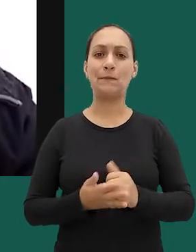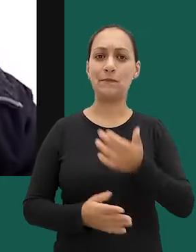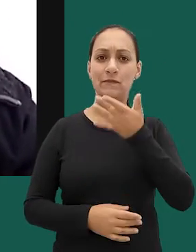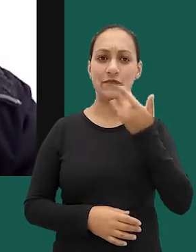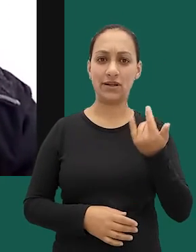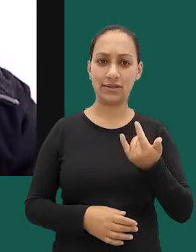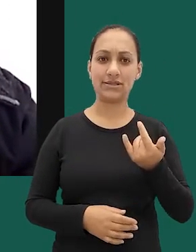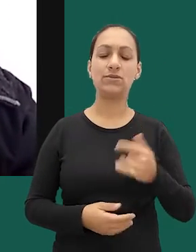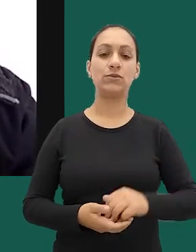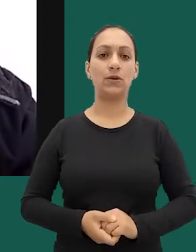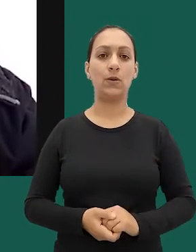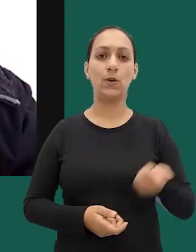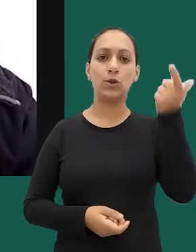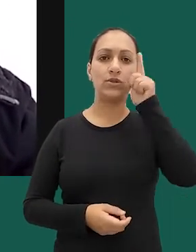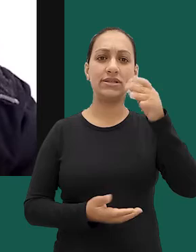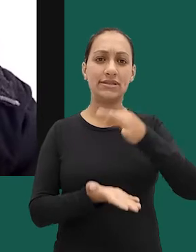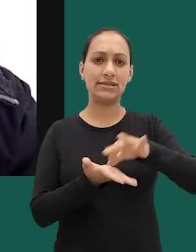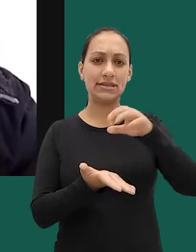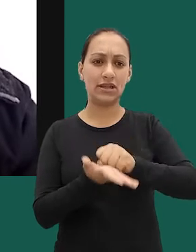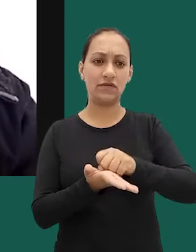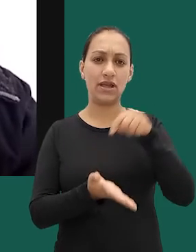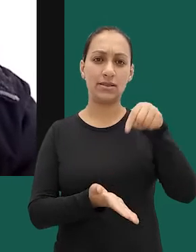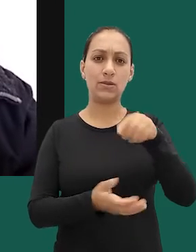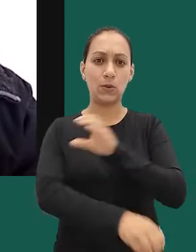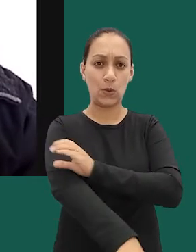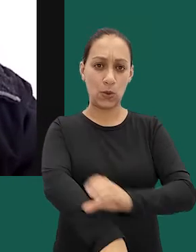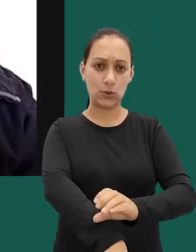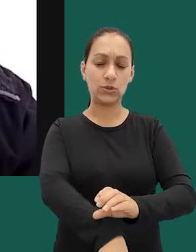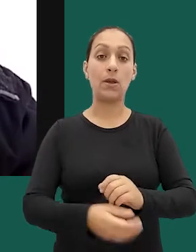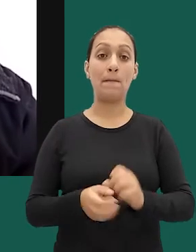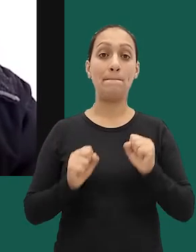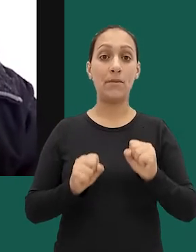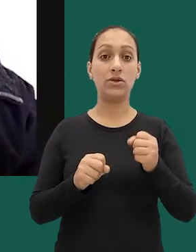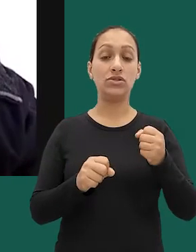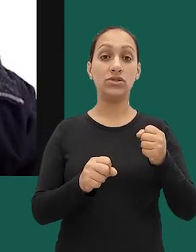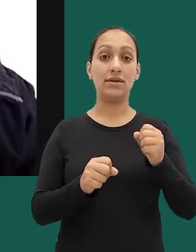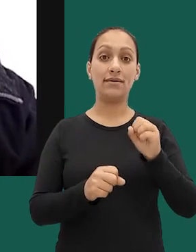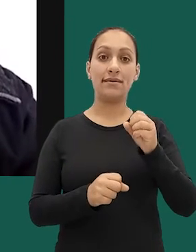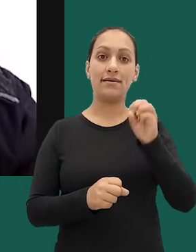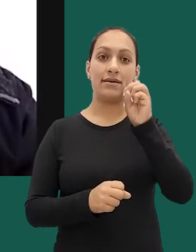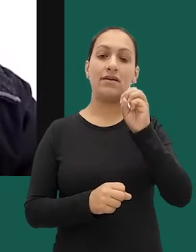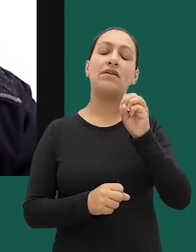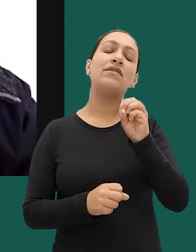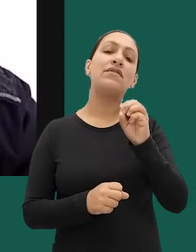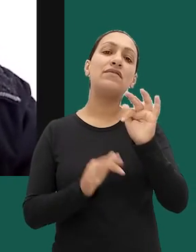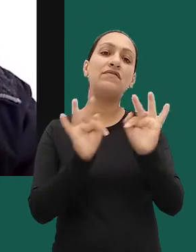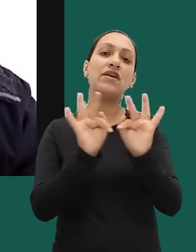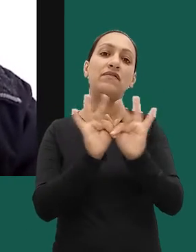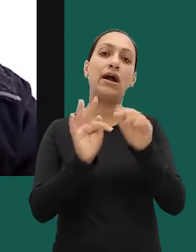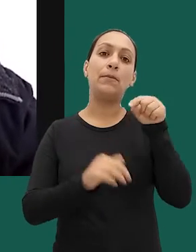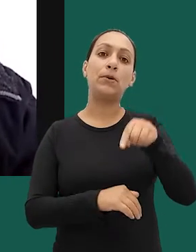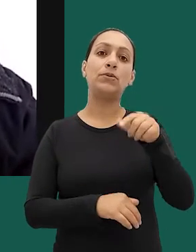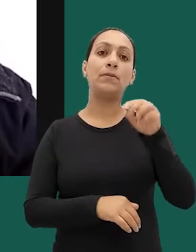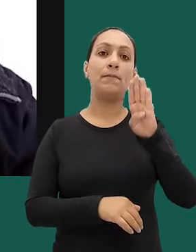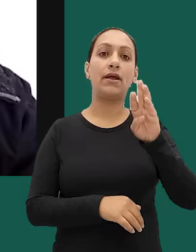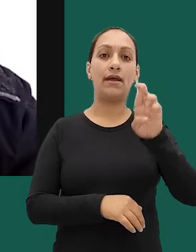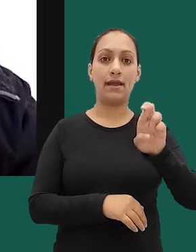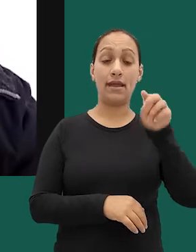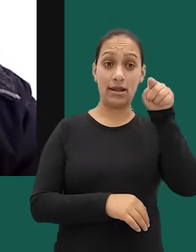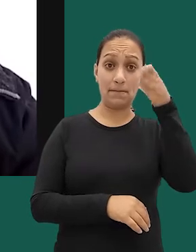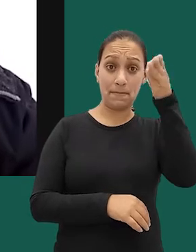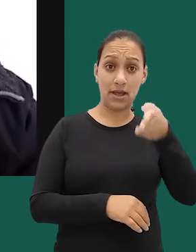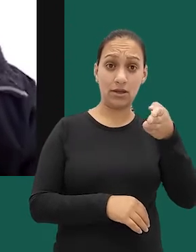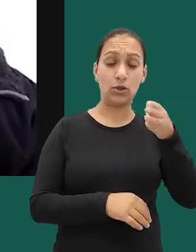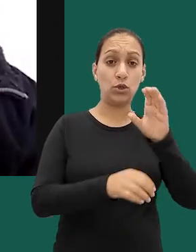fácil conseguir se inscrever no curso. Tu pode acessar fevale.br e ali tem a barrinha de cursos e